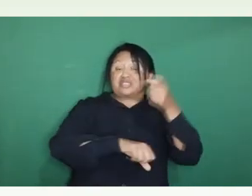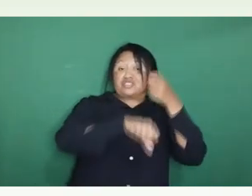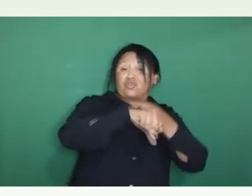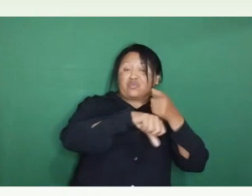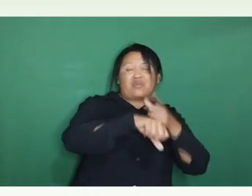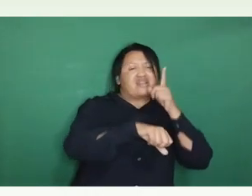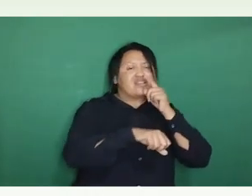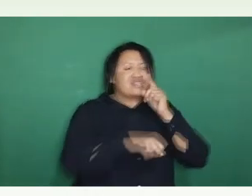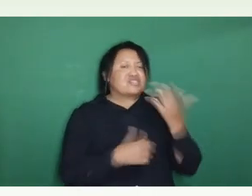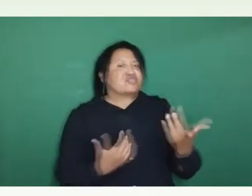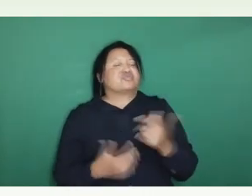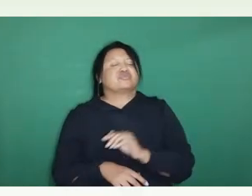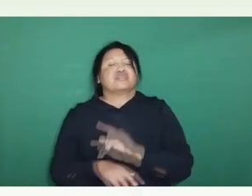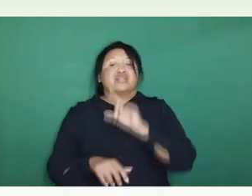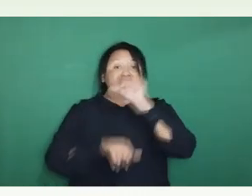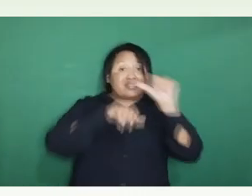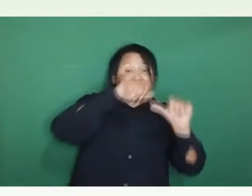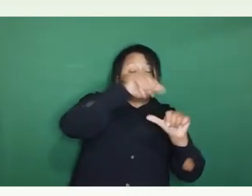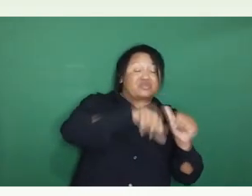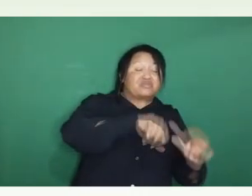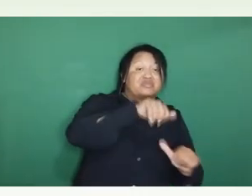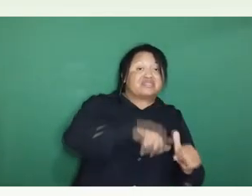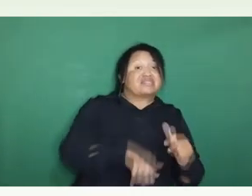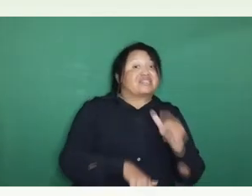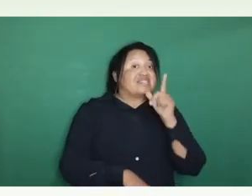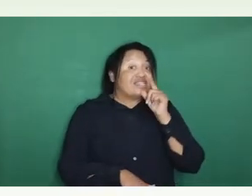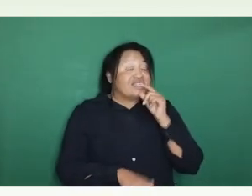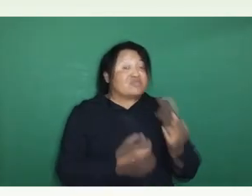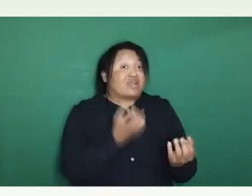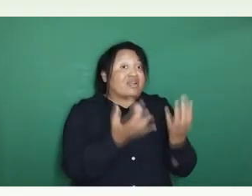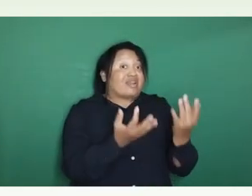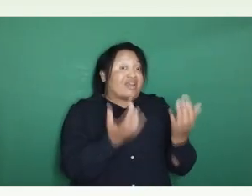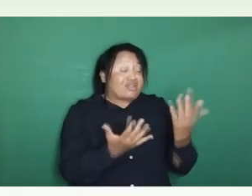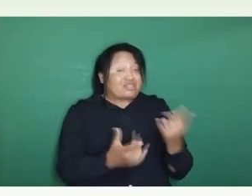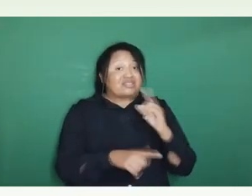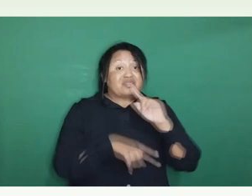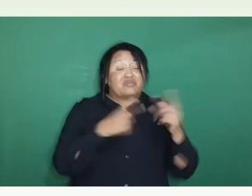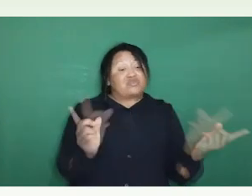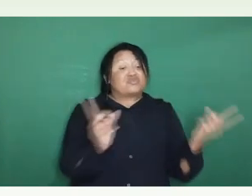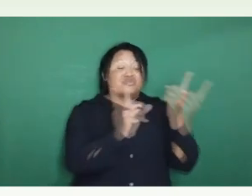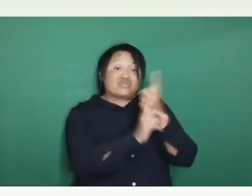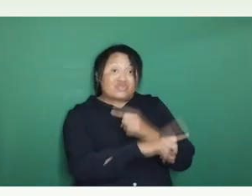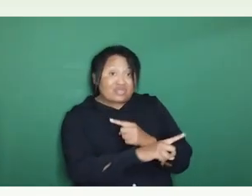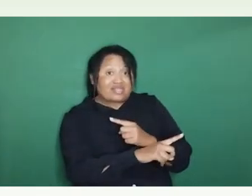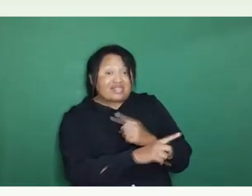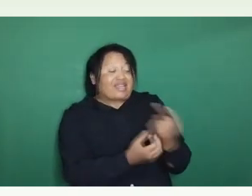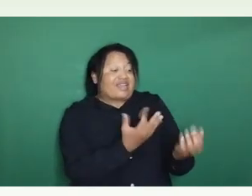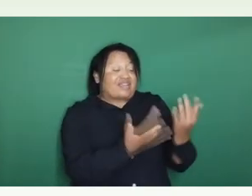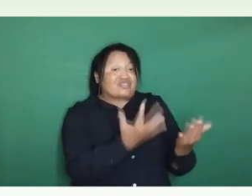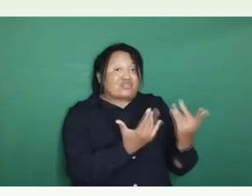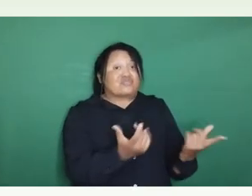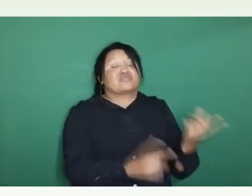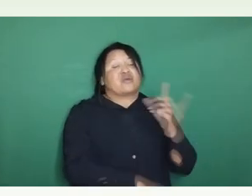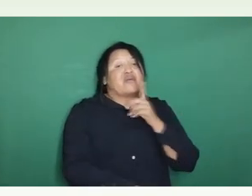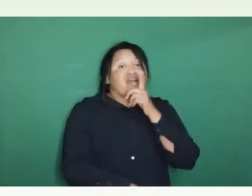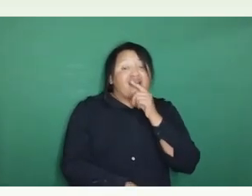passagens né de sólido para líquido que é fusão de líquido para gasoso vaporização o inverso